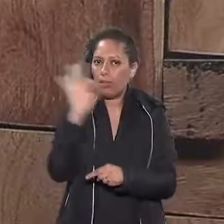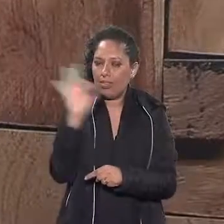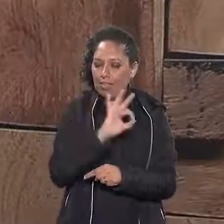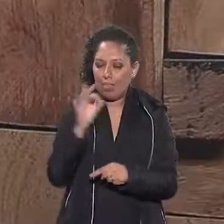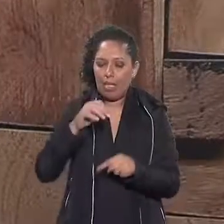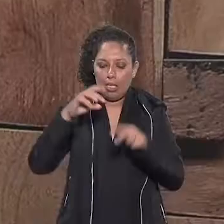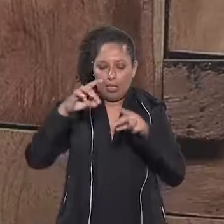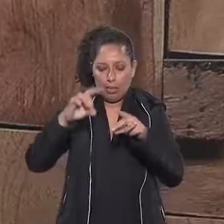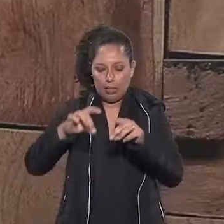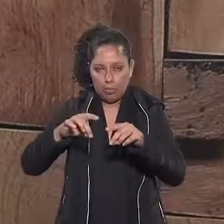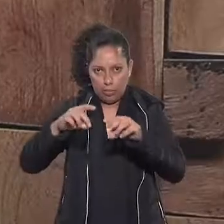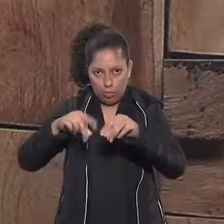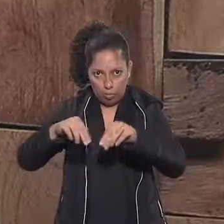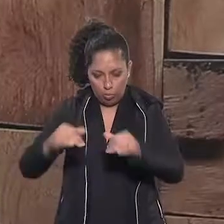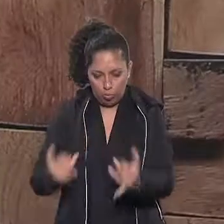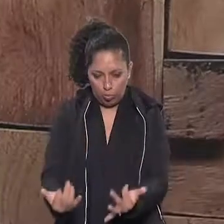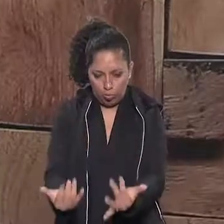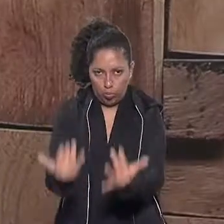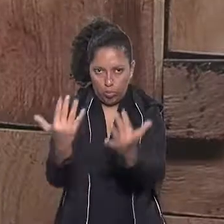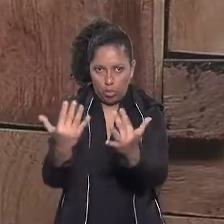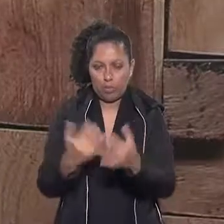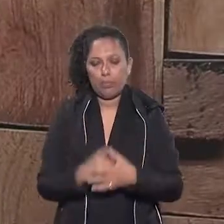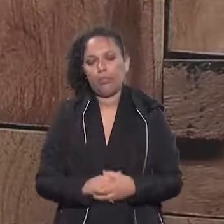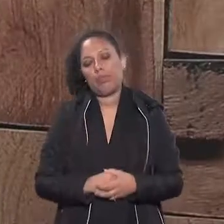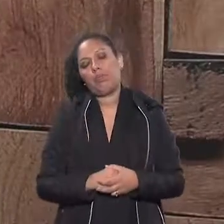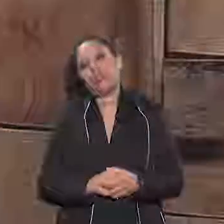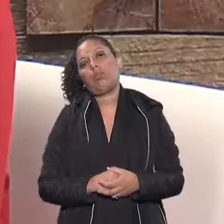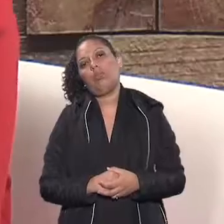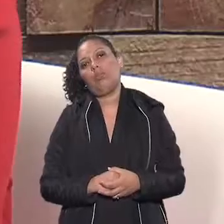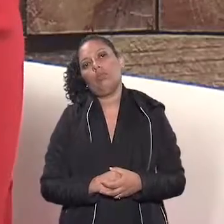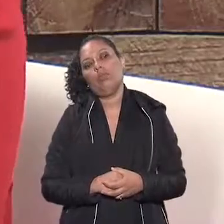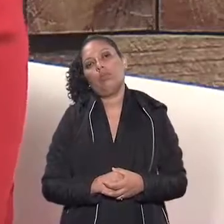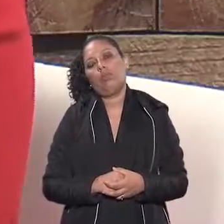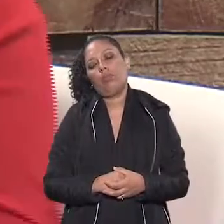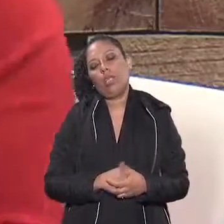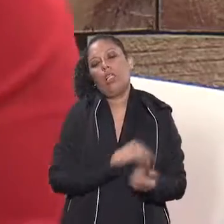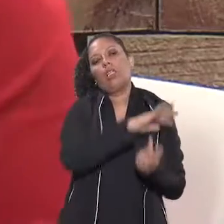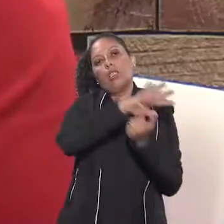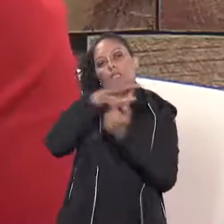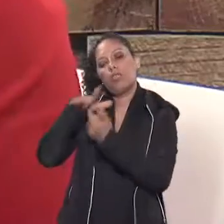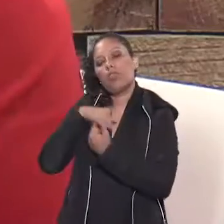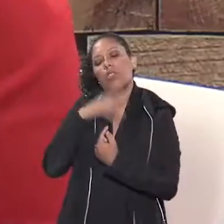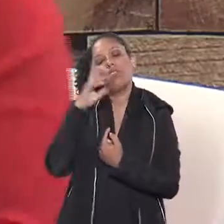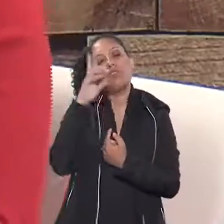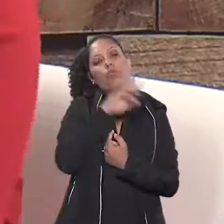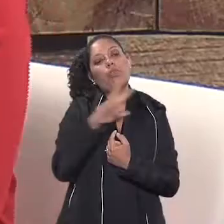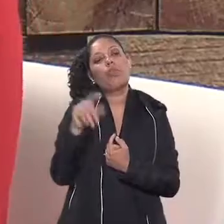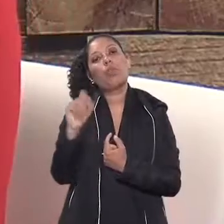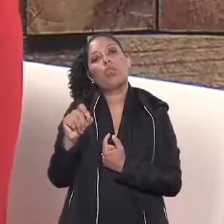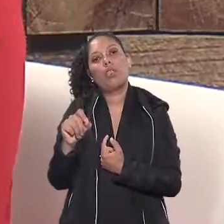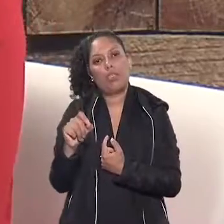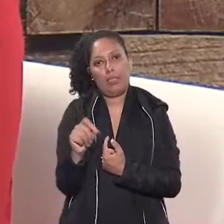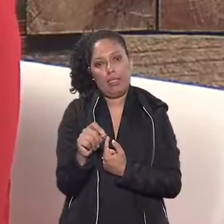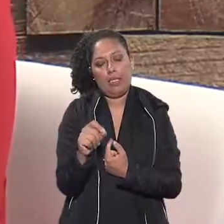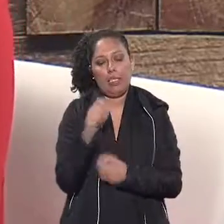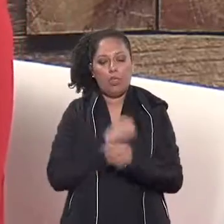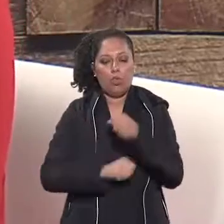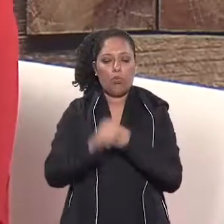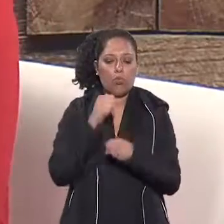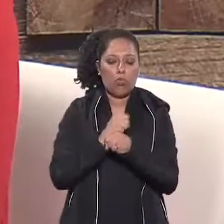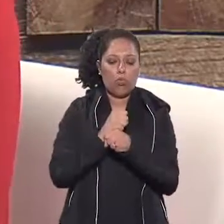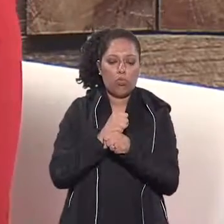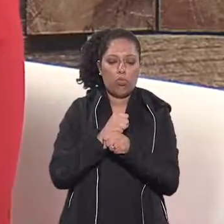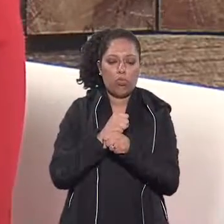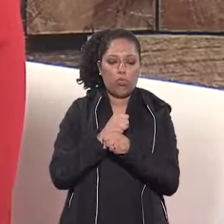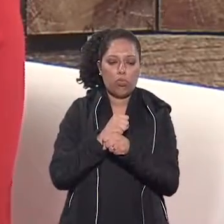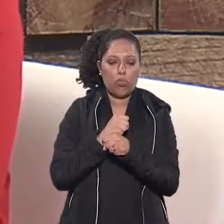tão intenso e extenso de agrotóxicos. E nas feiras, o que a gente vê, de uns anos